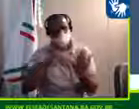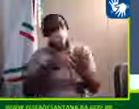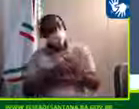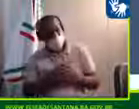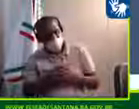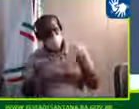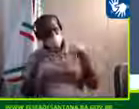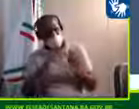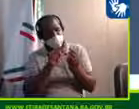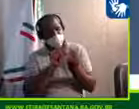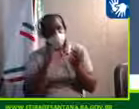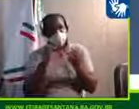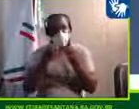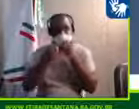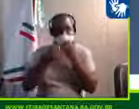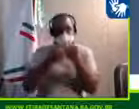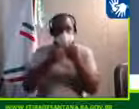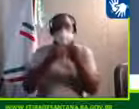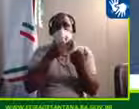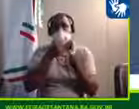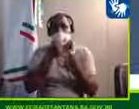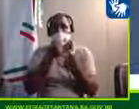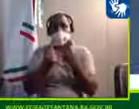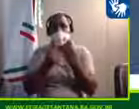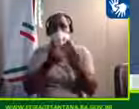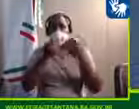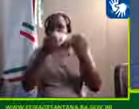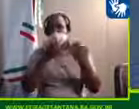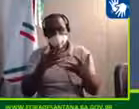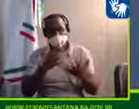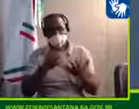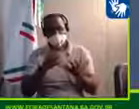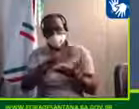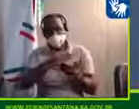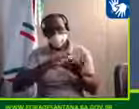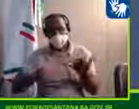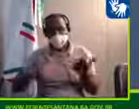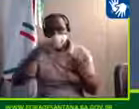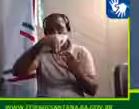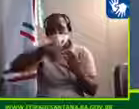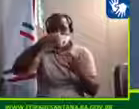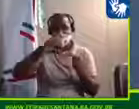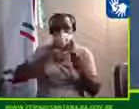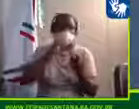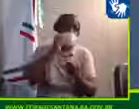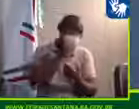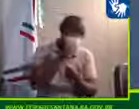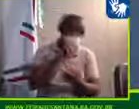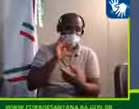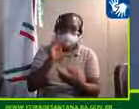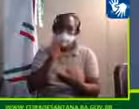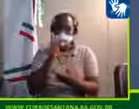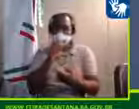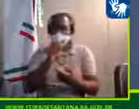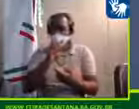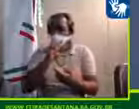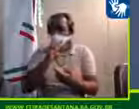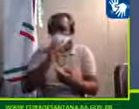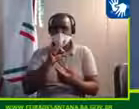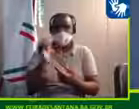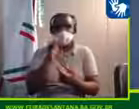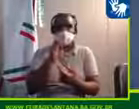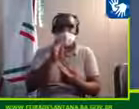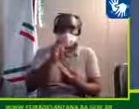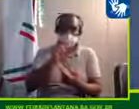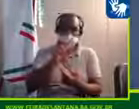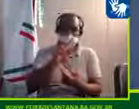reportagem baseada em informações do Consórcio Nordeste também, feita pela repórter Thaís Borges. E